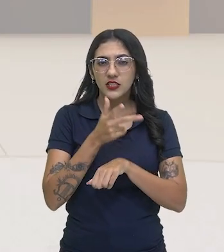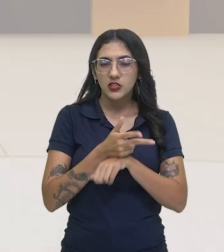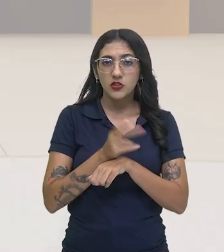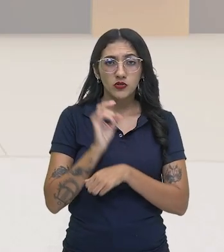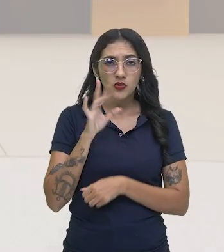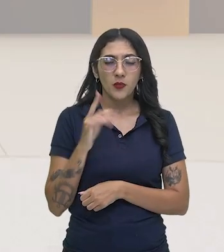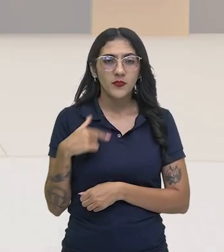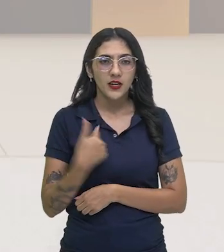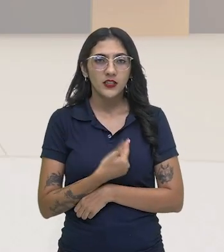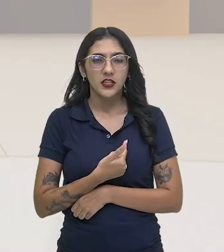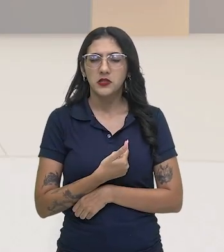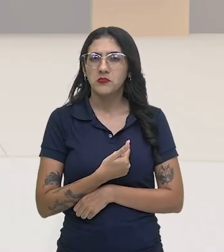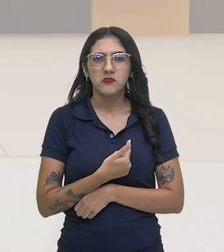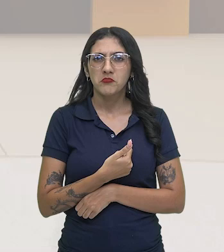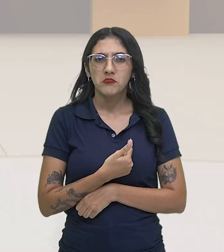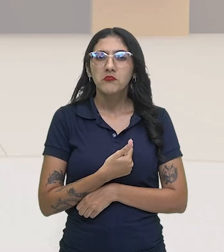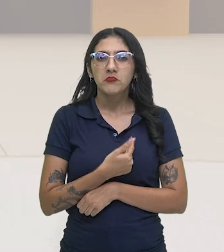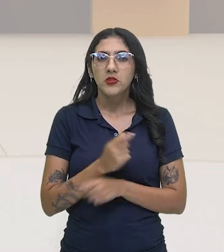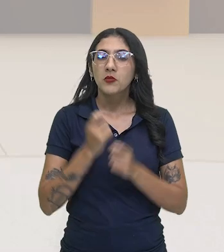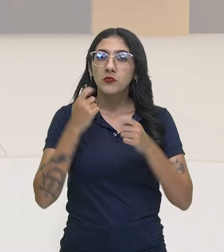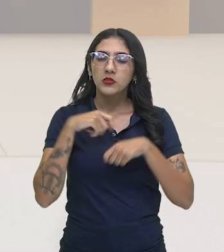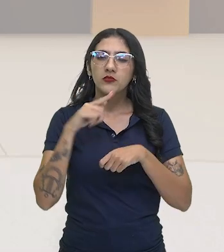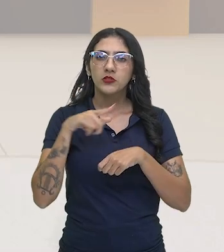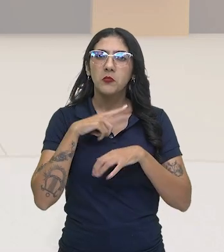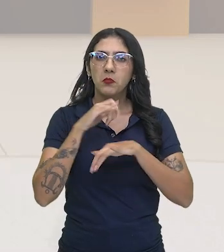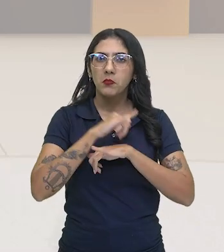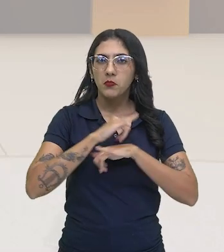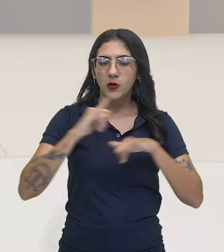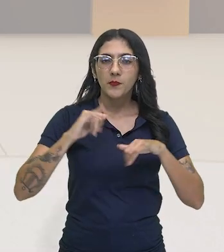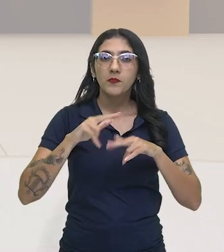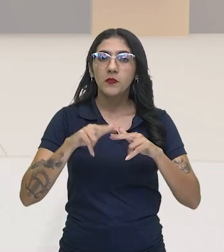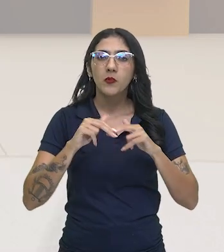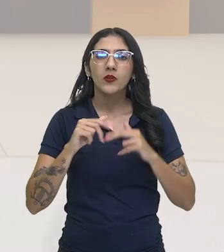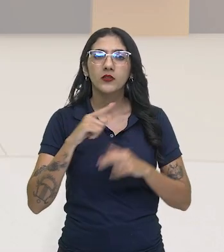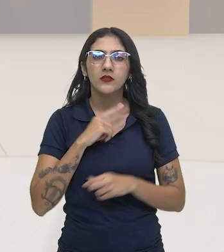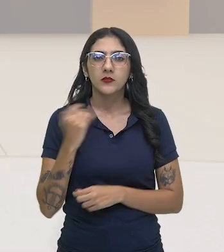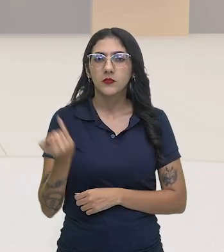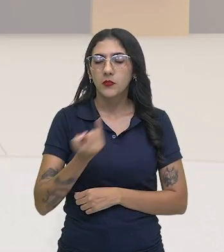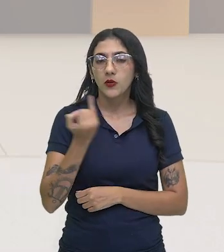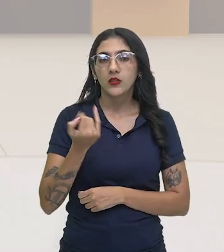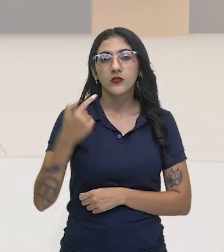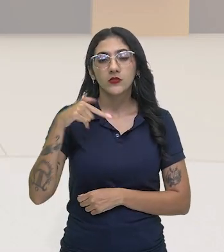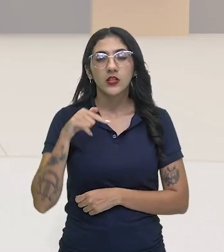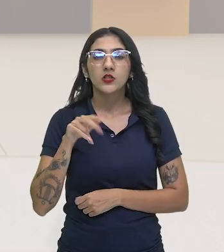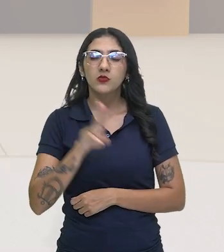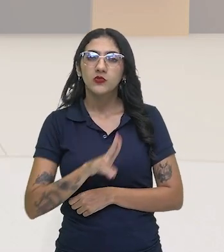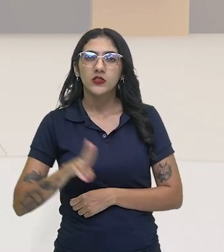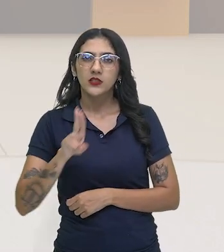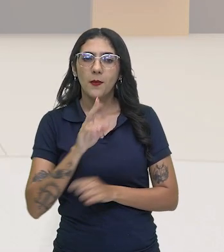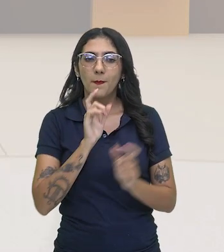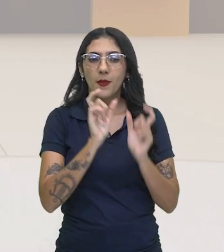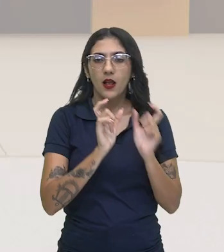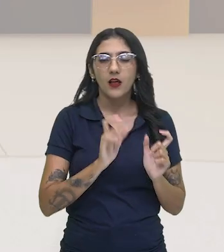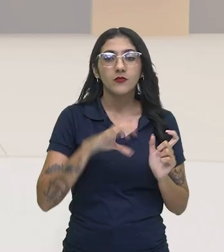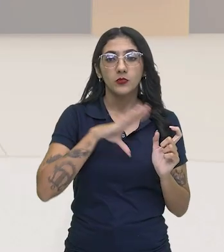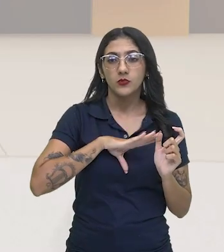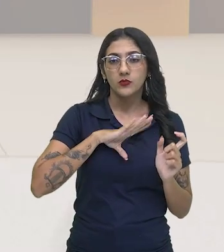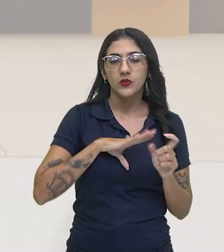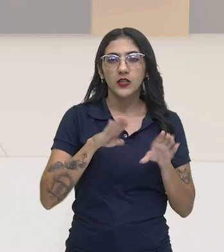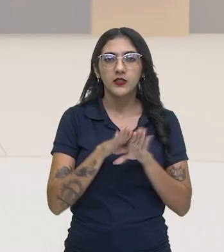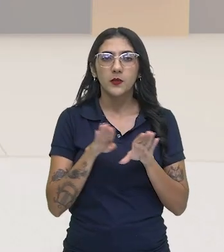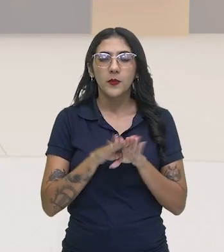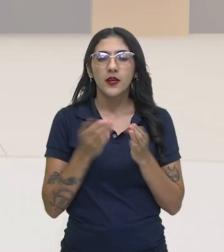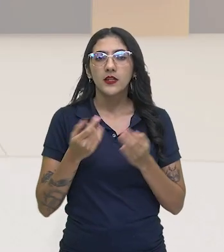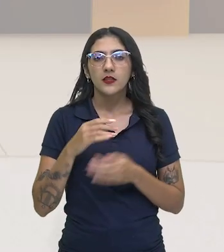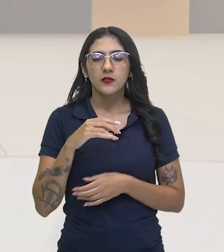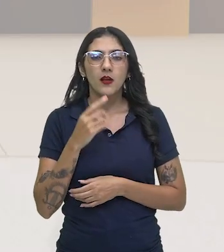para nós, né? Esse documentário vai se expandir. E aí a importância de você usar as palavras tanto em português quanto em inglês. Imagine